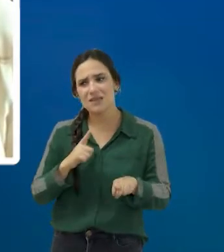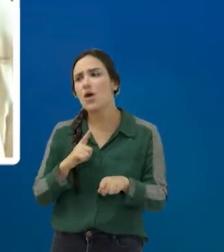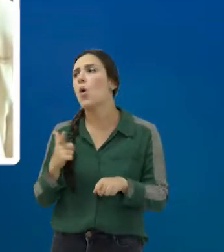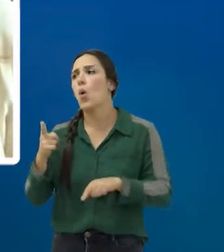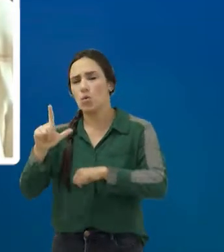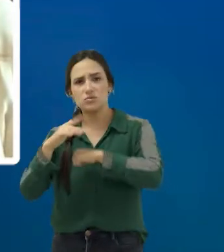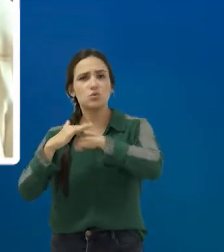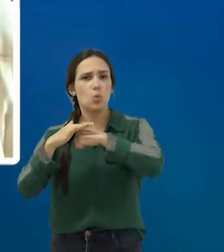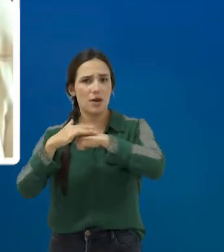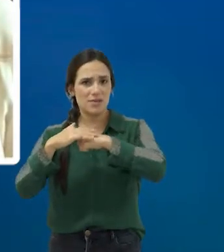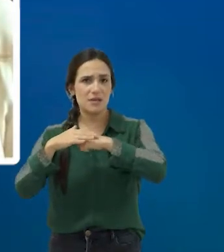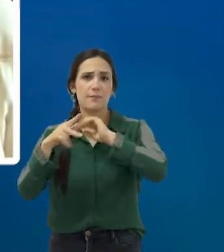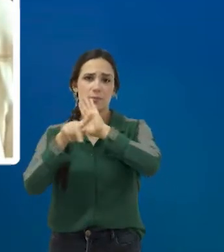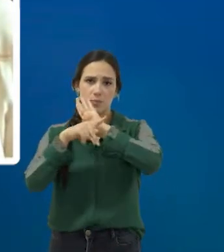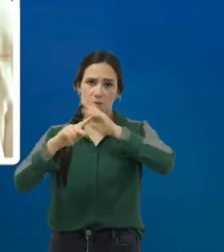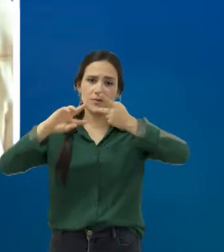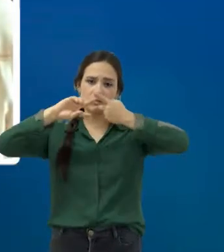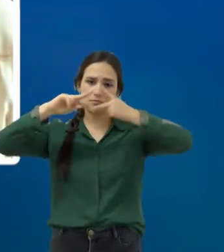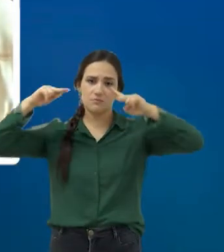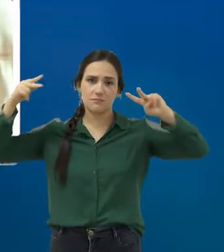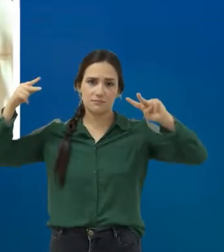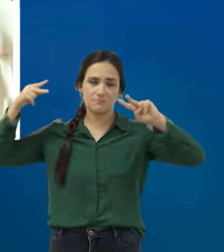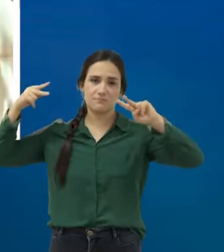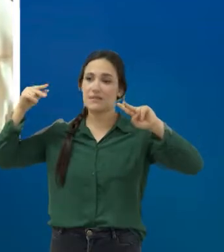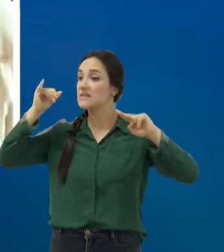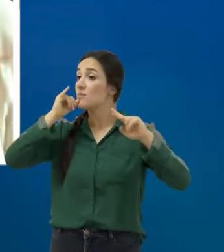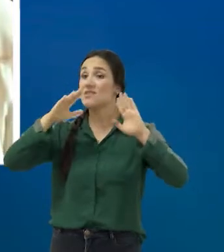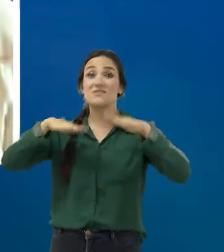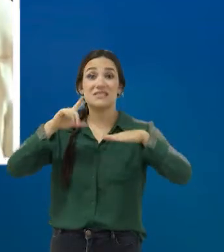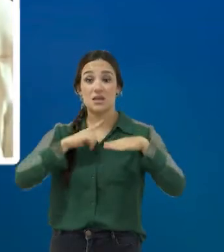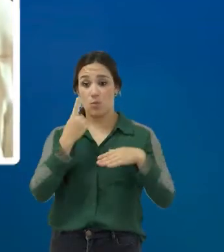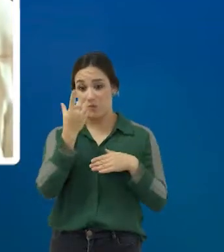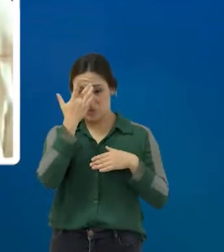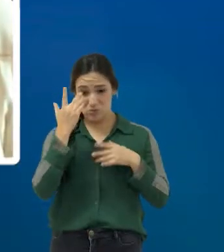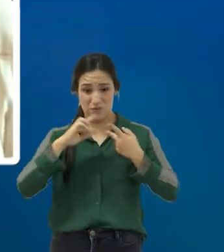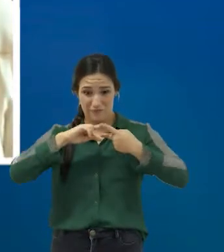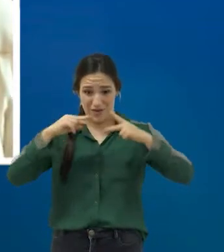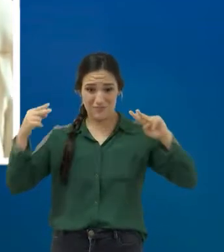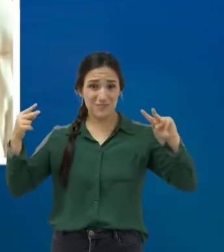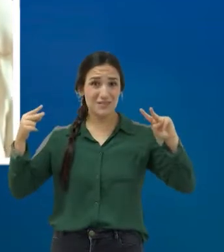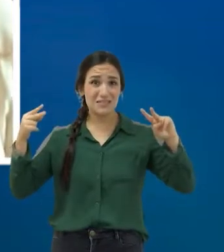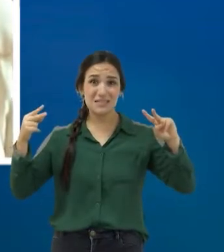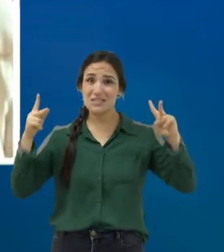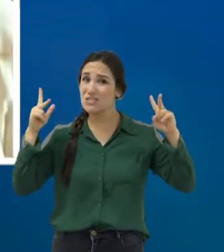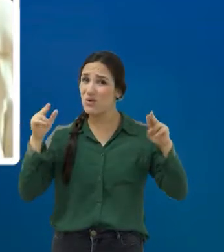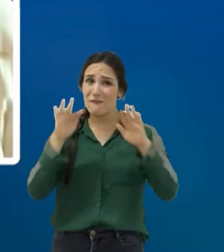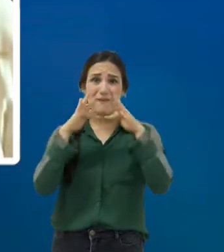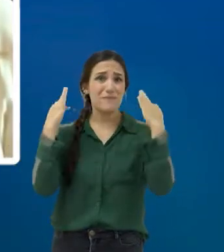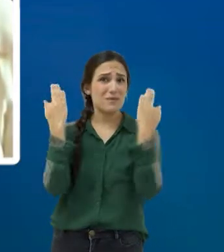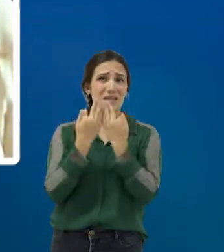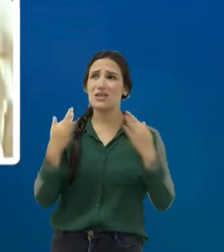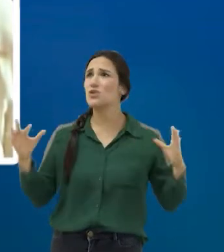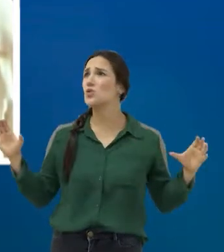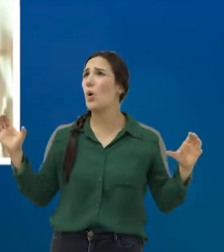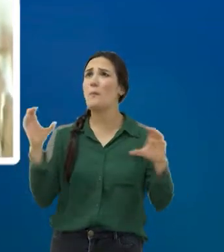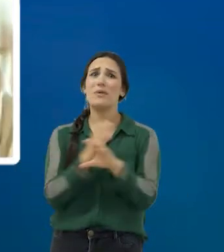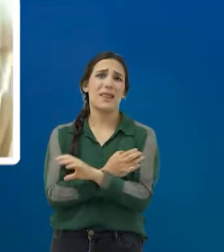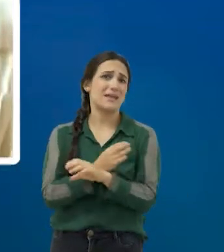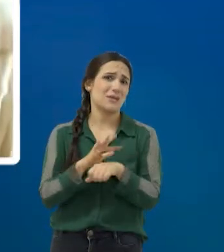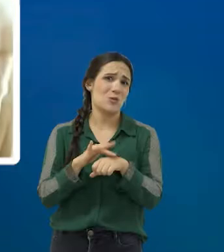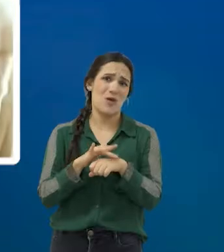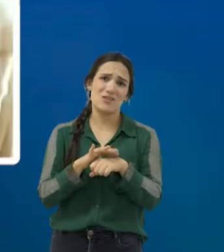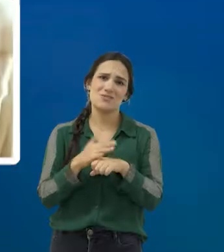doenças que também são hereditárias, que também acomete a família toda. Então, você precisa de pessoas de fora